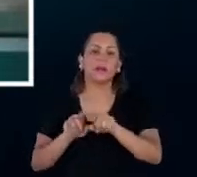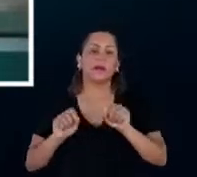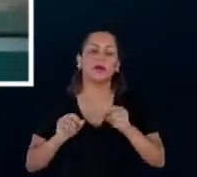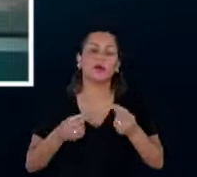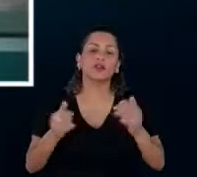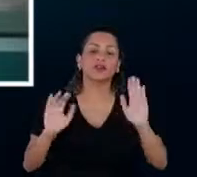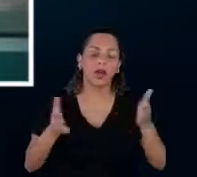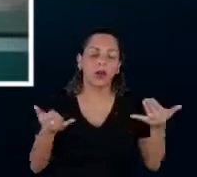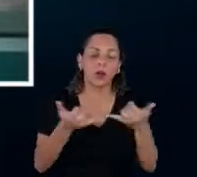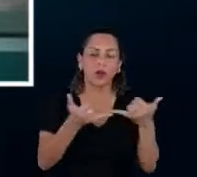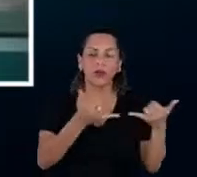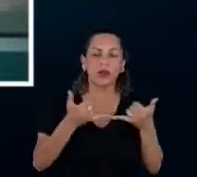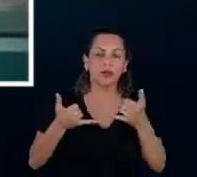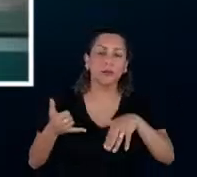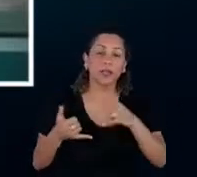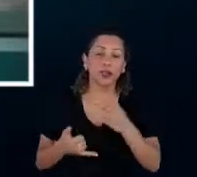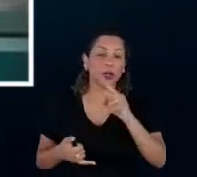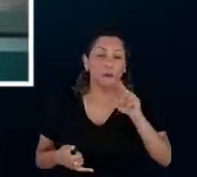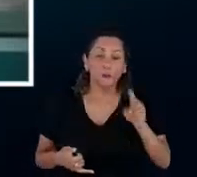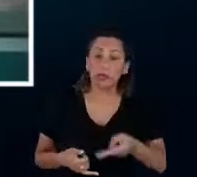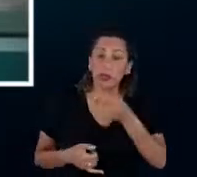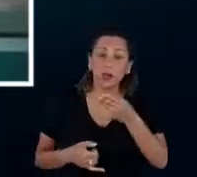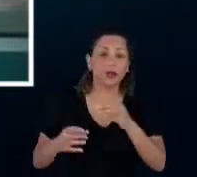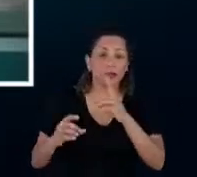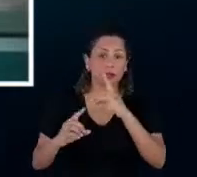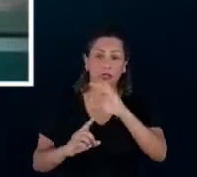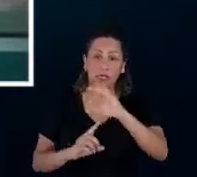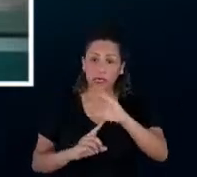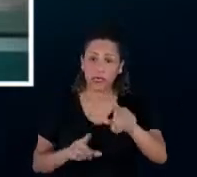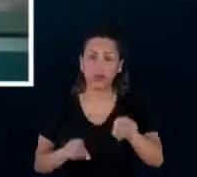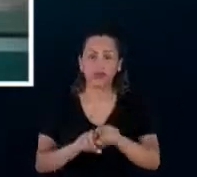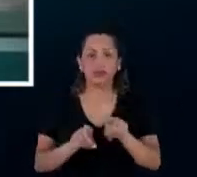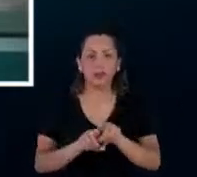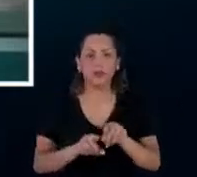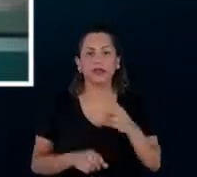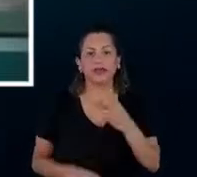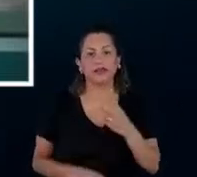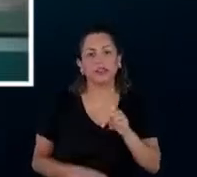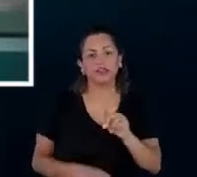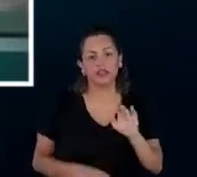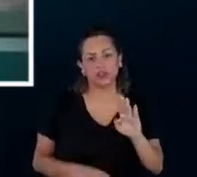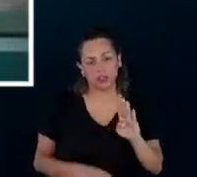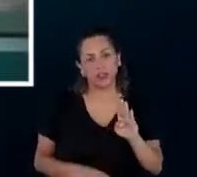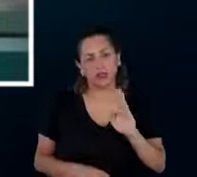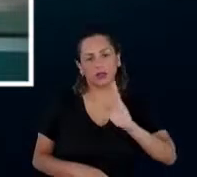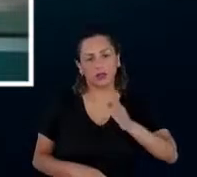2 mil clientes e 3 gigawatts de carga cortável.